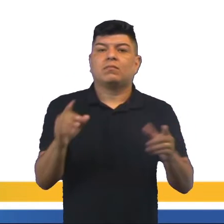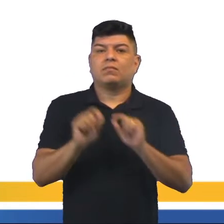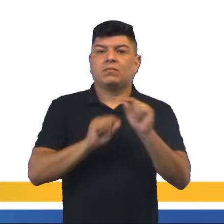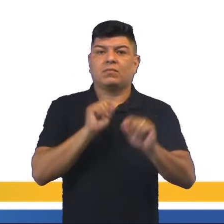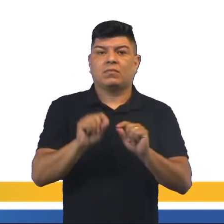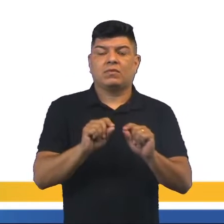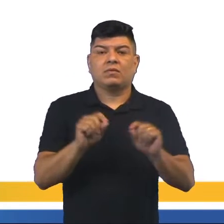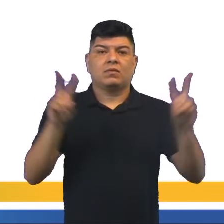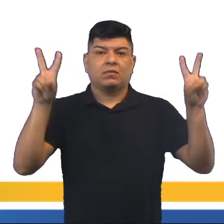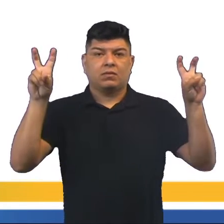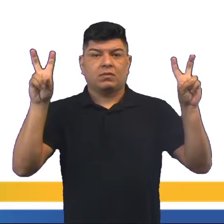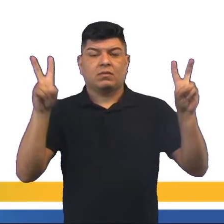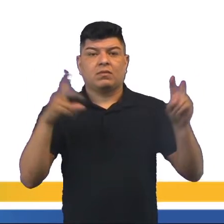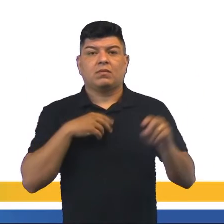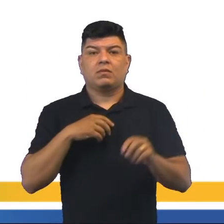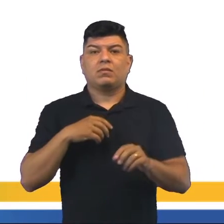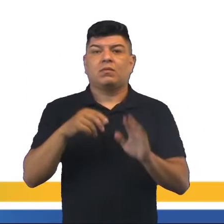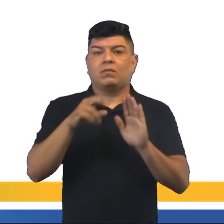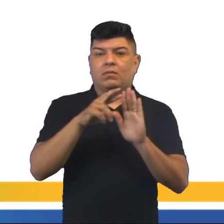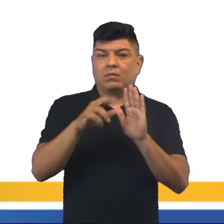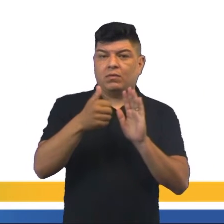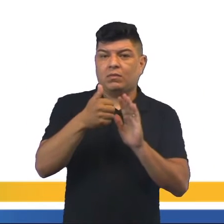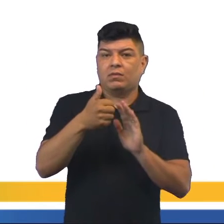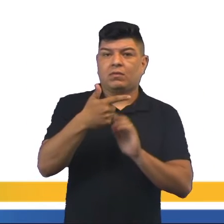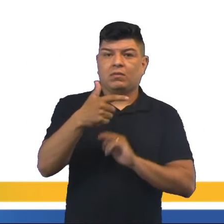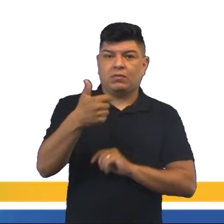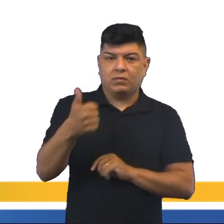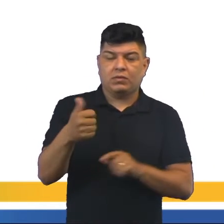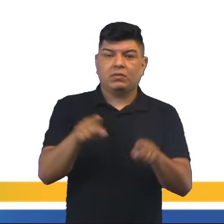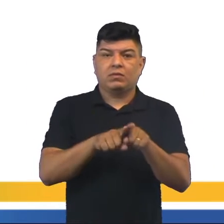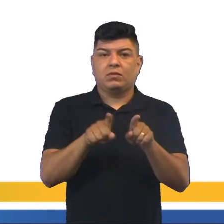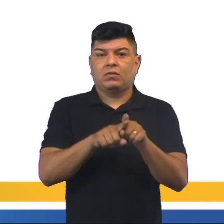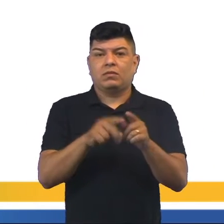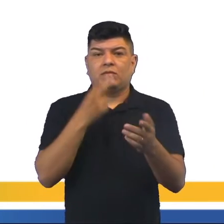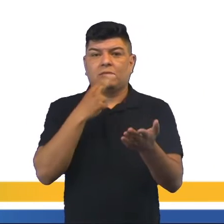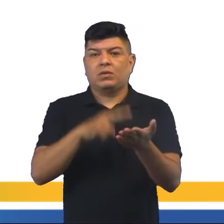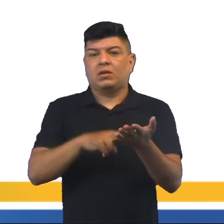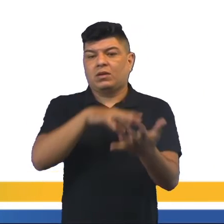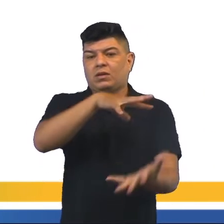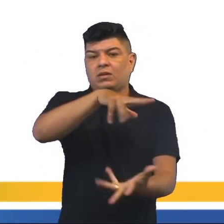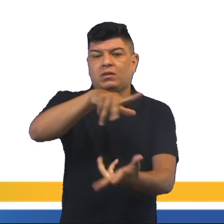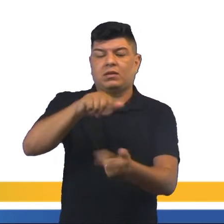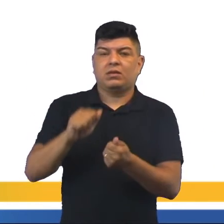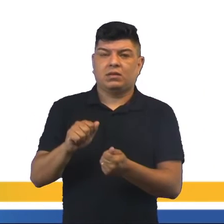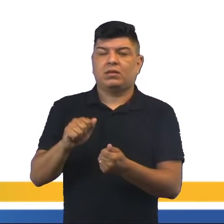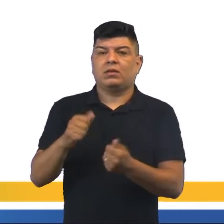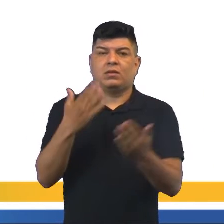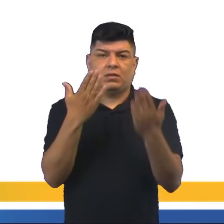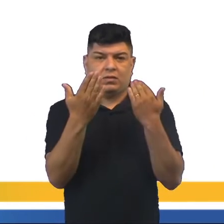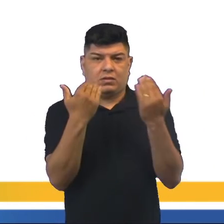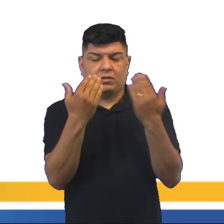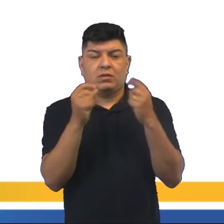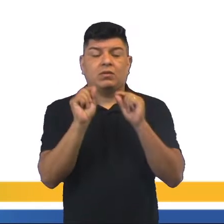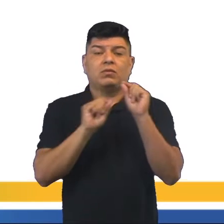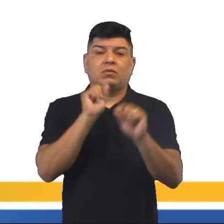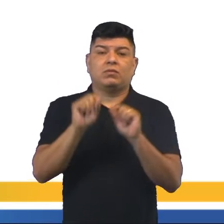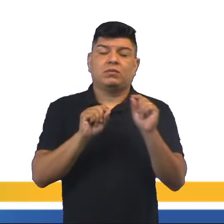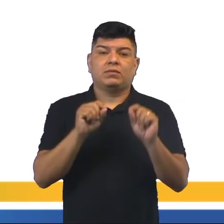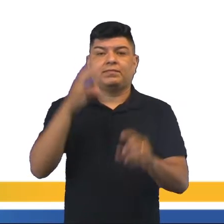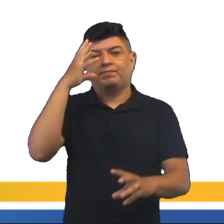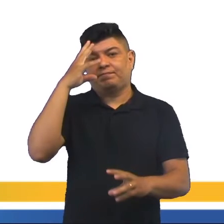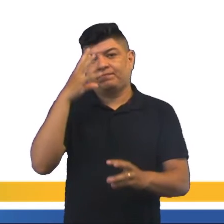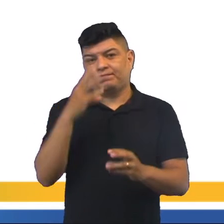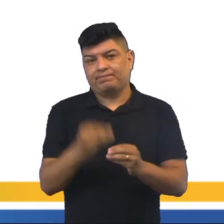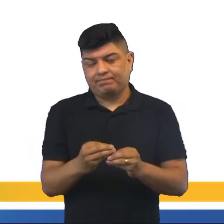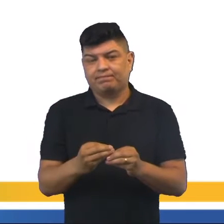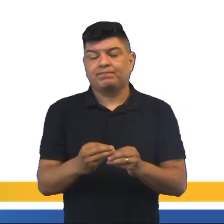eles trataram, por exemplo, a Agenda 21, a Carta da Terra, onde eles discutem ações, o que pode ser feito. Mas a gente sabe